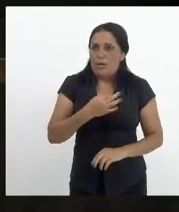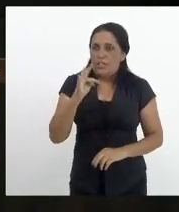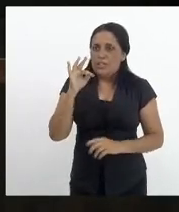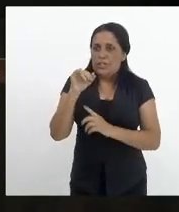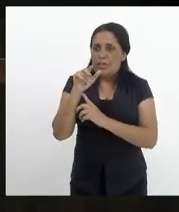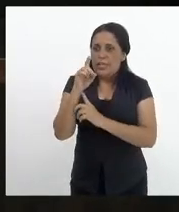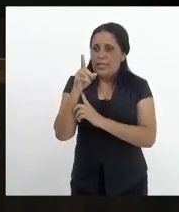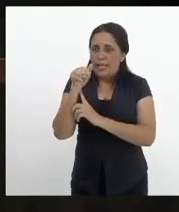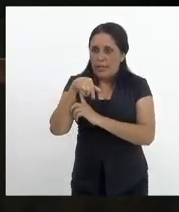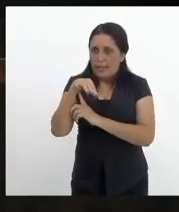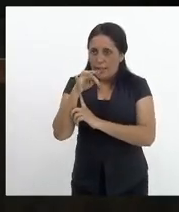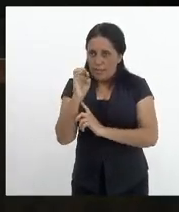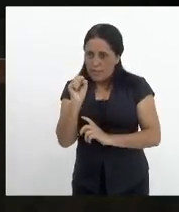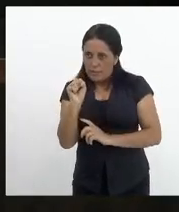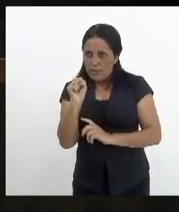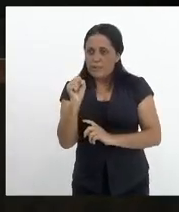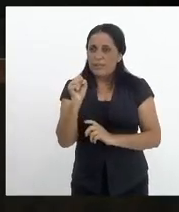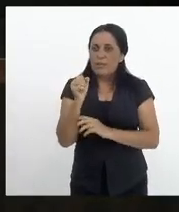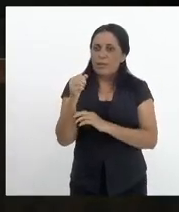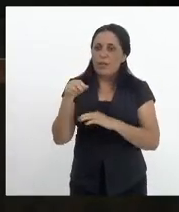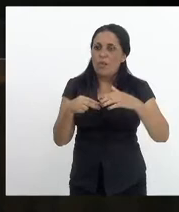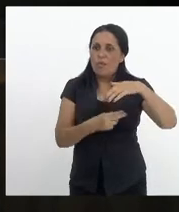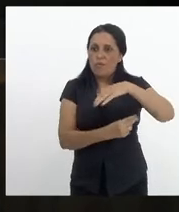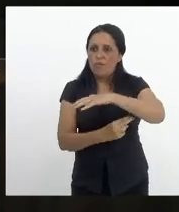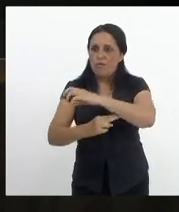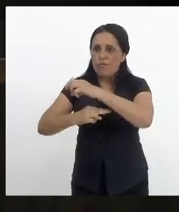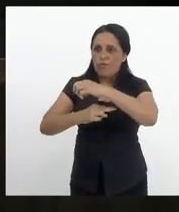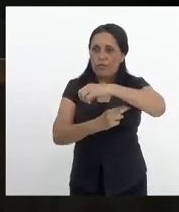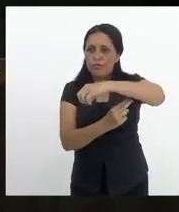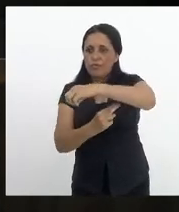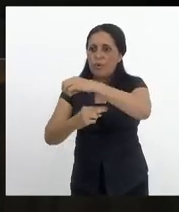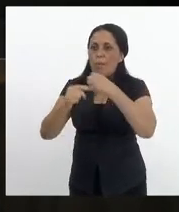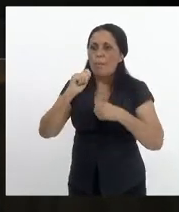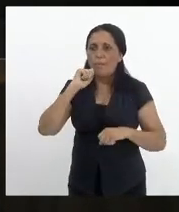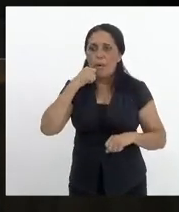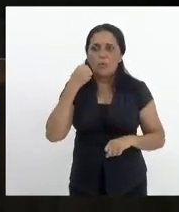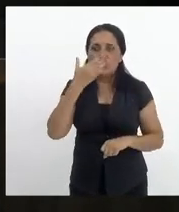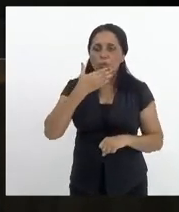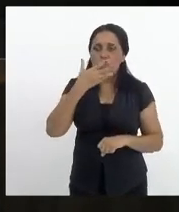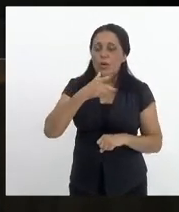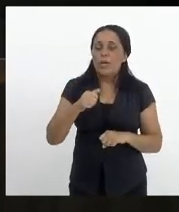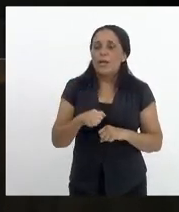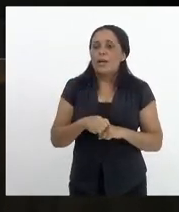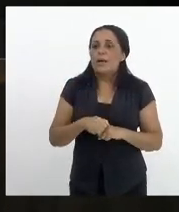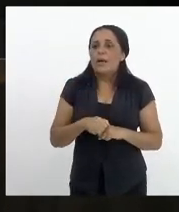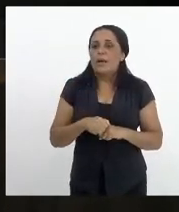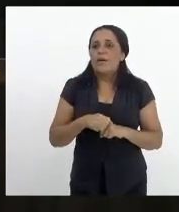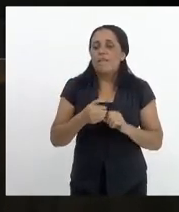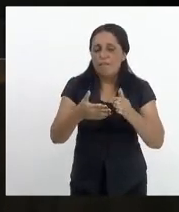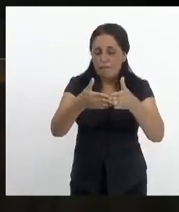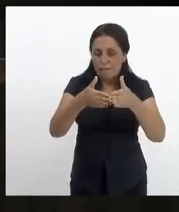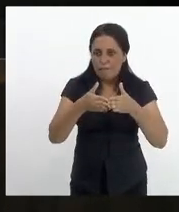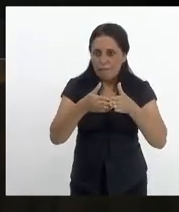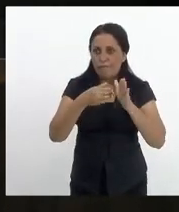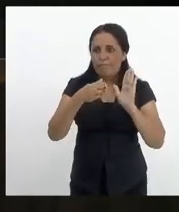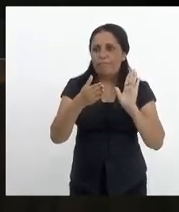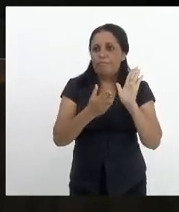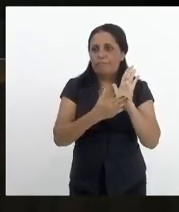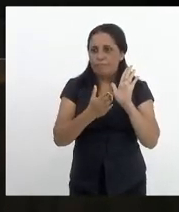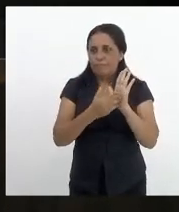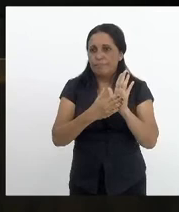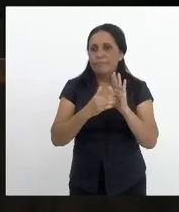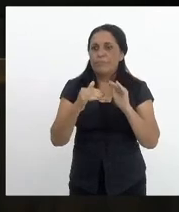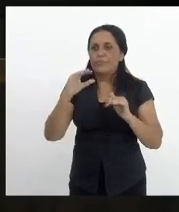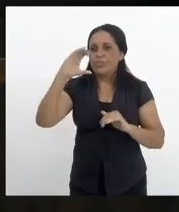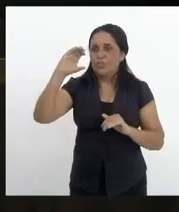Pão de Açúcar. Parecido da Comissão de Normas Internas e Proposições Externas, favorável, relator deputado Chico Machado. Em discussão,